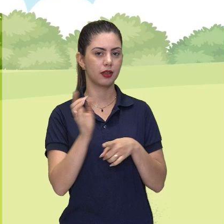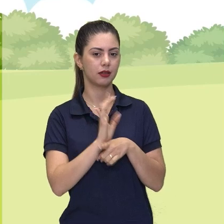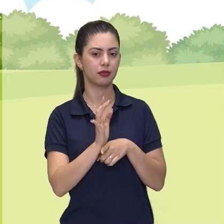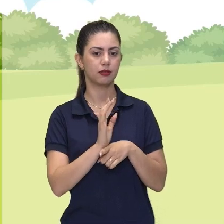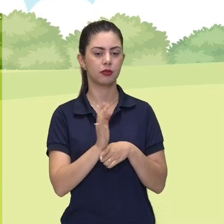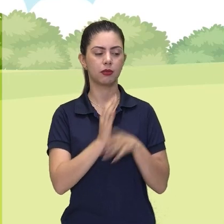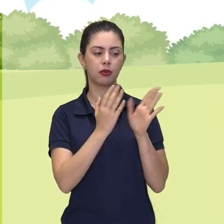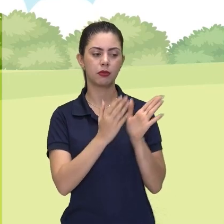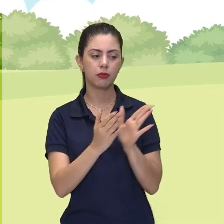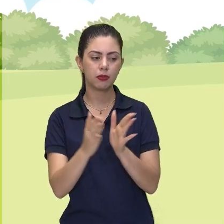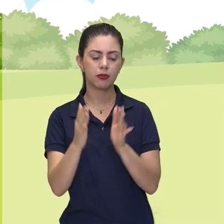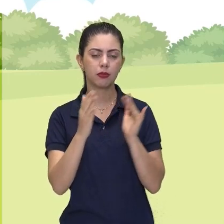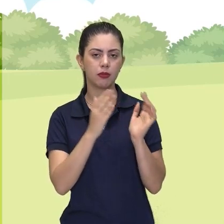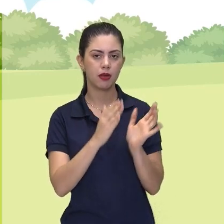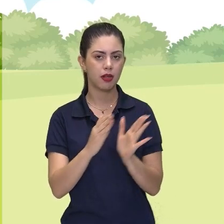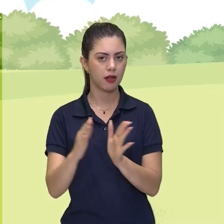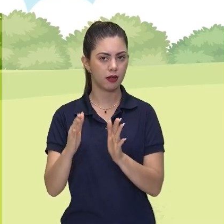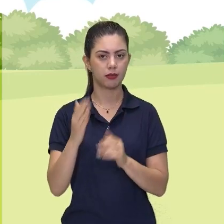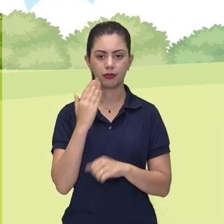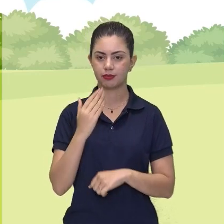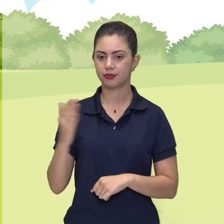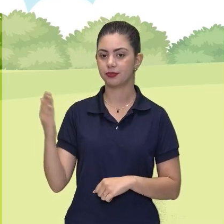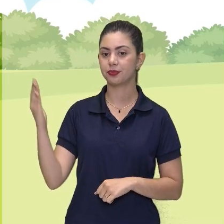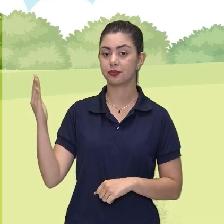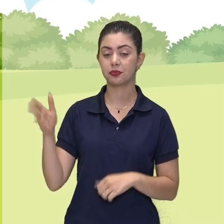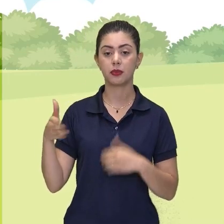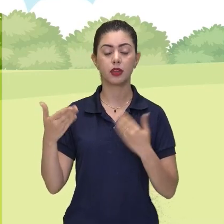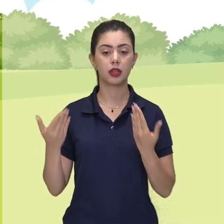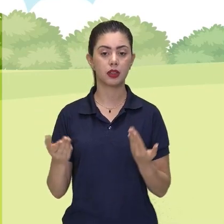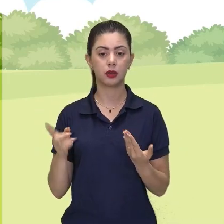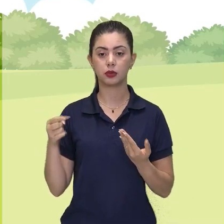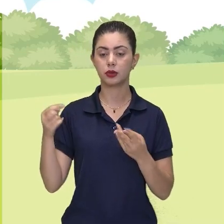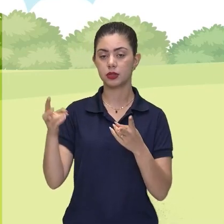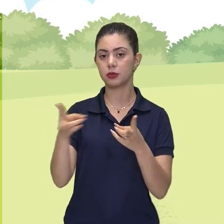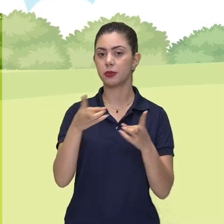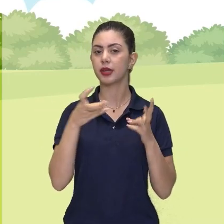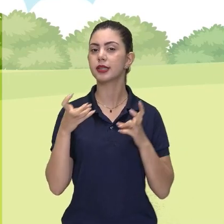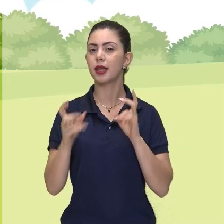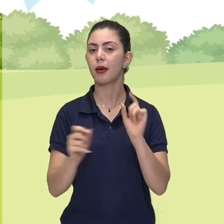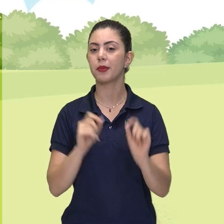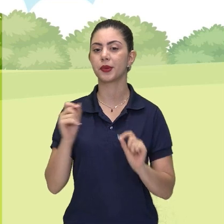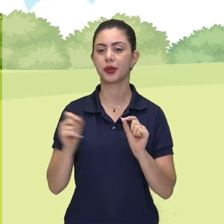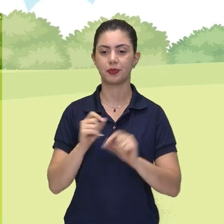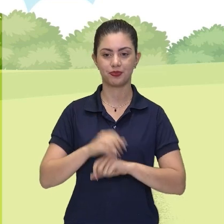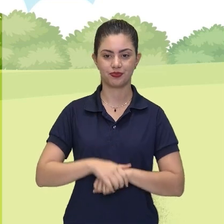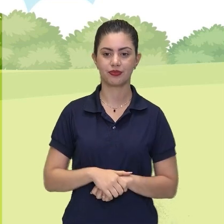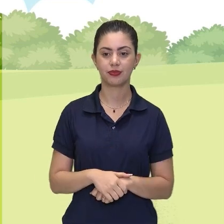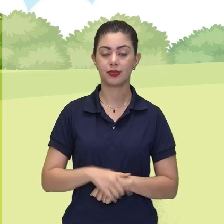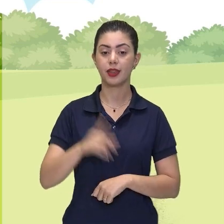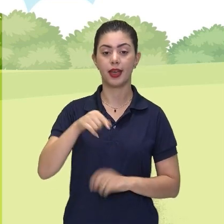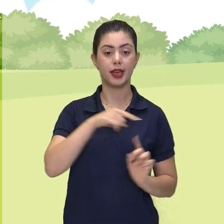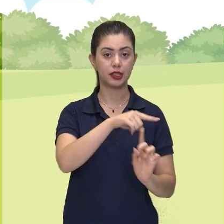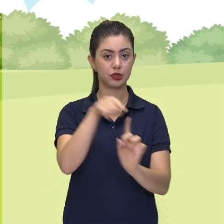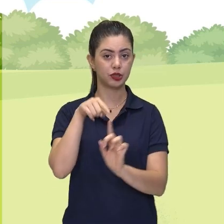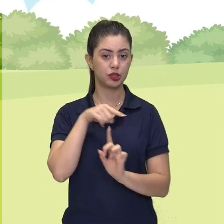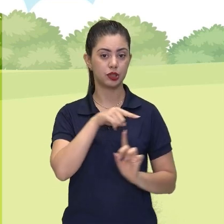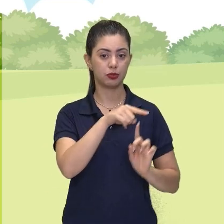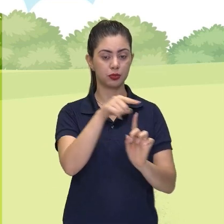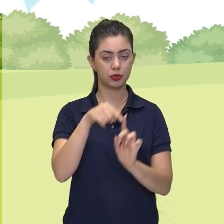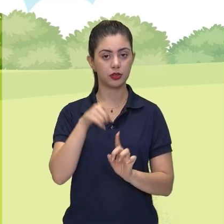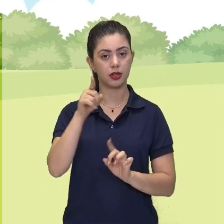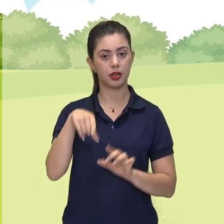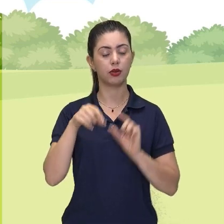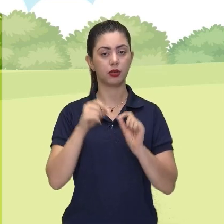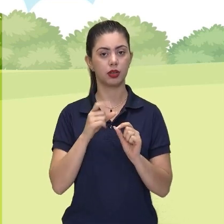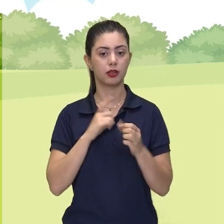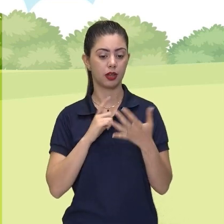forma bem devagar. E aí, nessa animação, né, a gente consegue observar espécies ali que fazem parte de uma